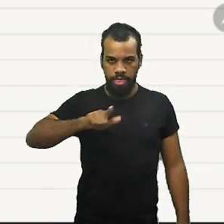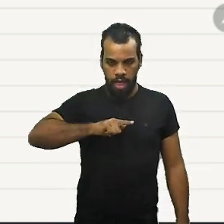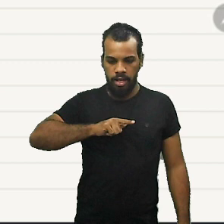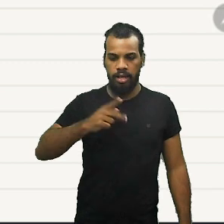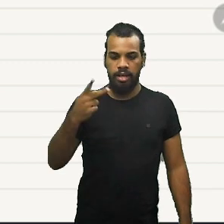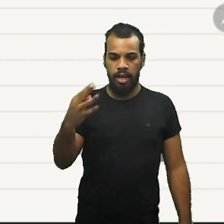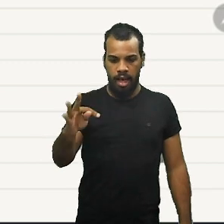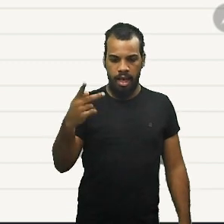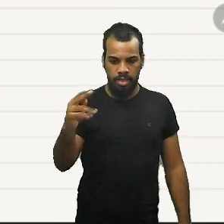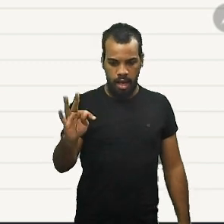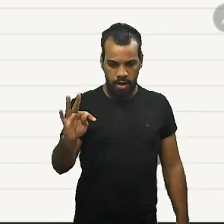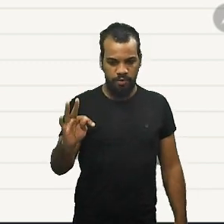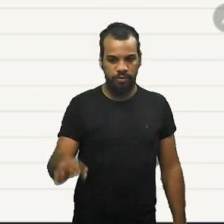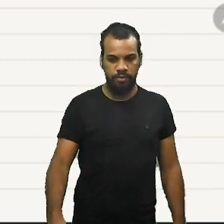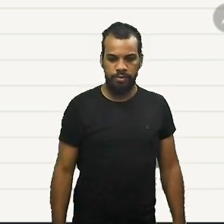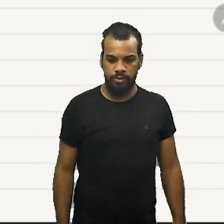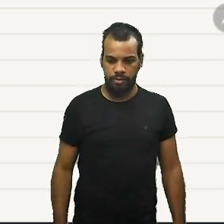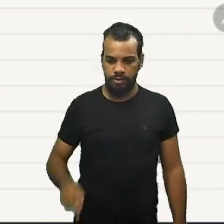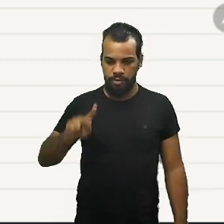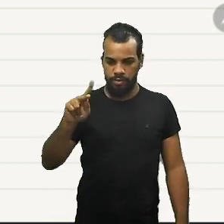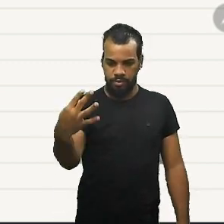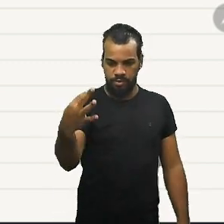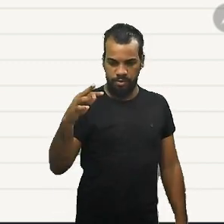Ele é um ser vivo heterótrofo